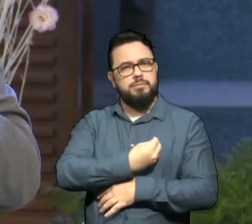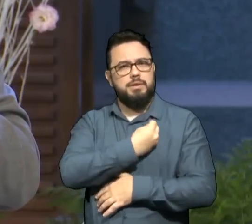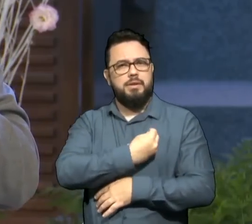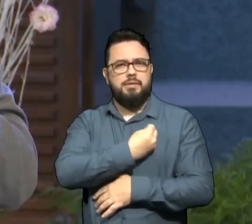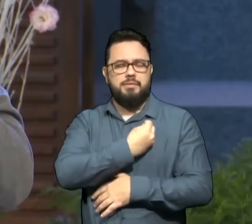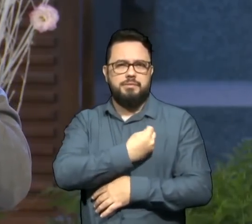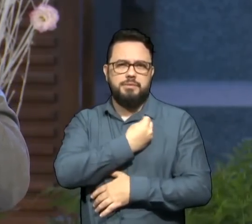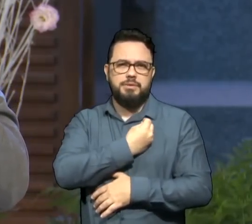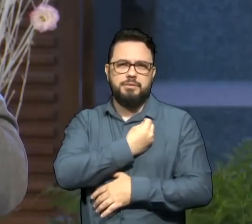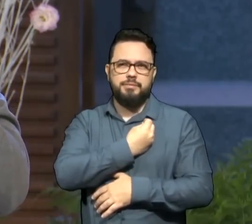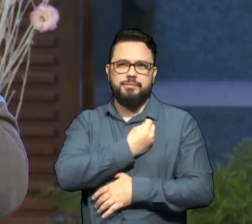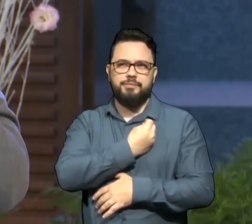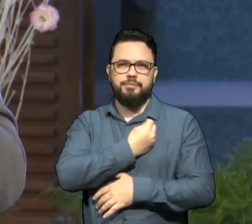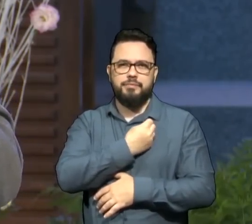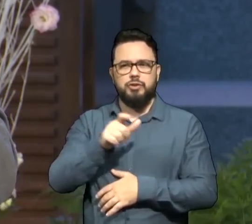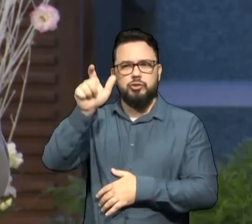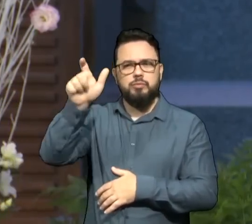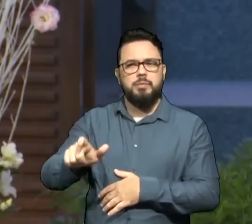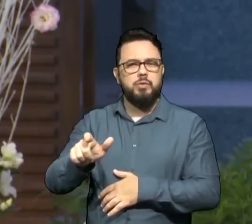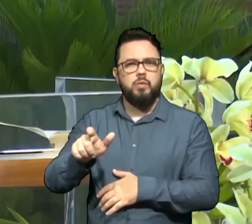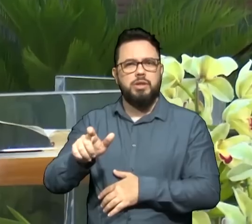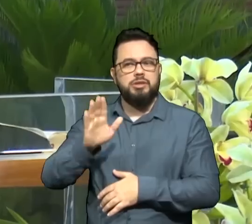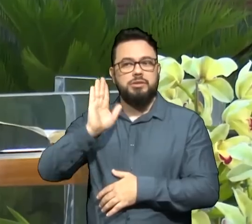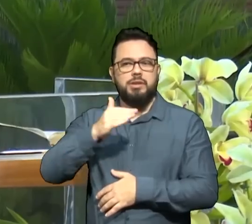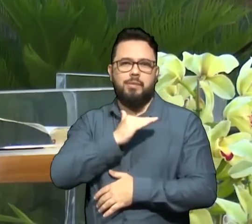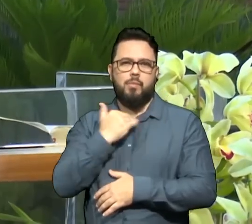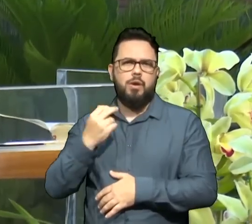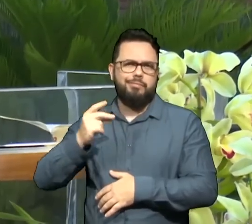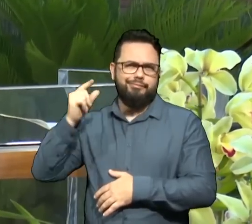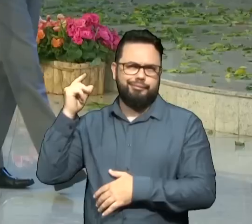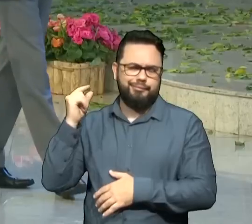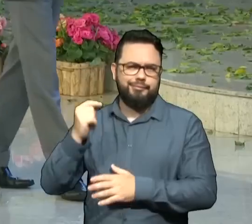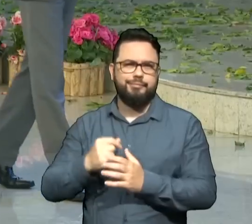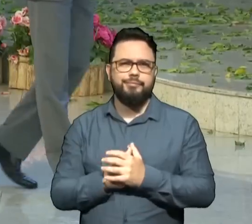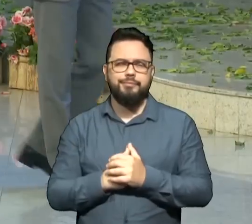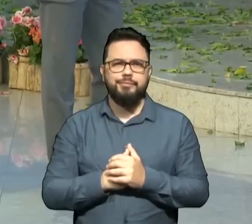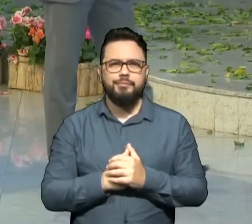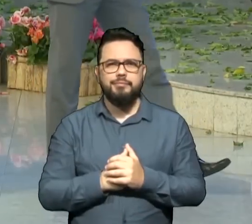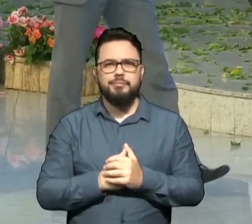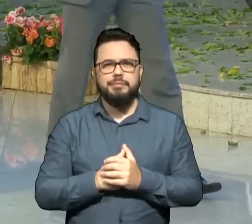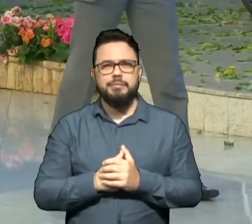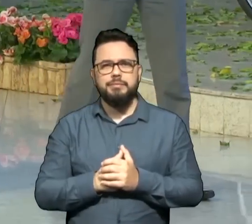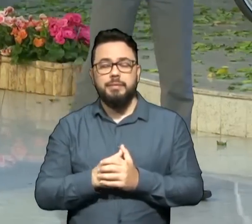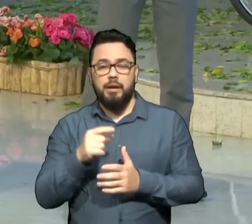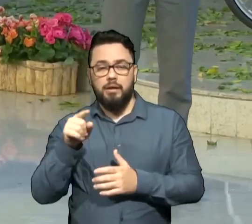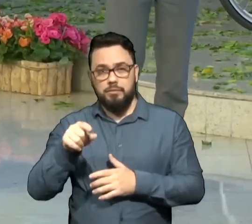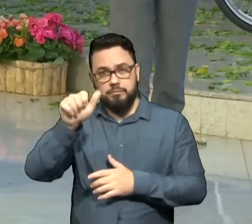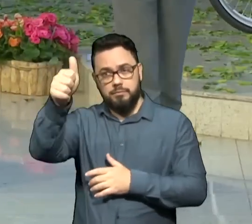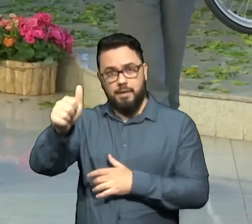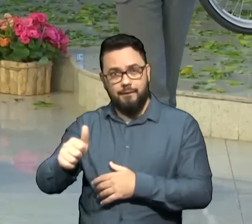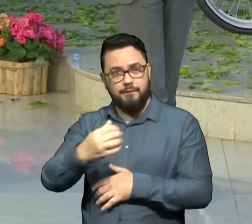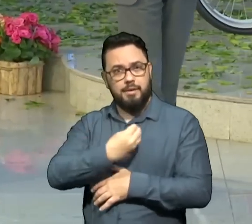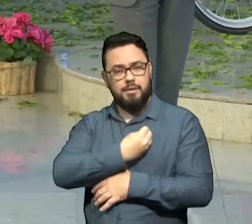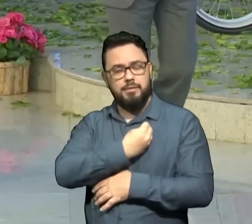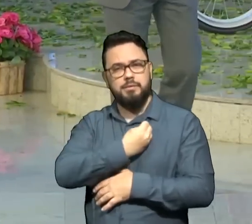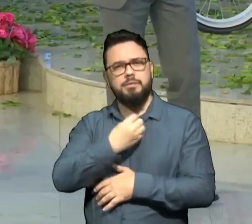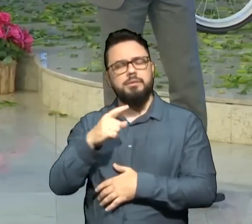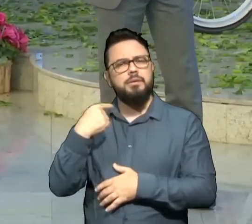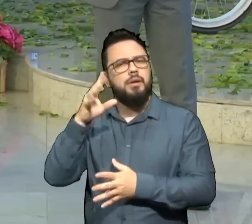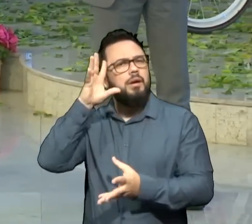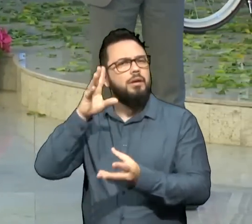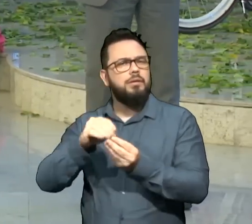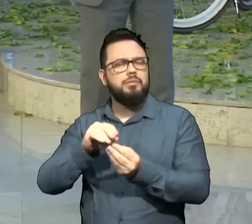análise psicológica de alguém que não existe mais e através da psicobiografia a gente consegue entender várias coisas interessantes por